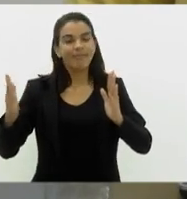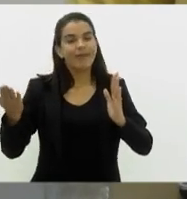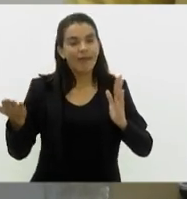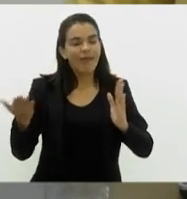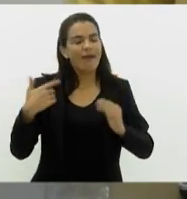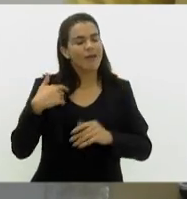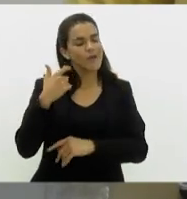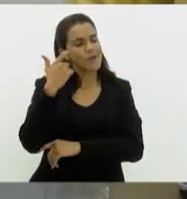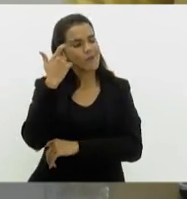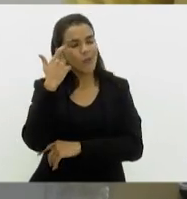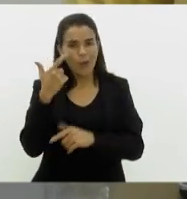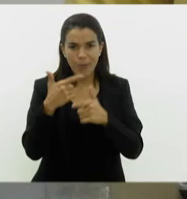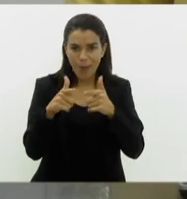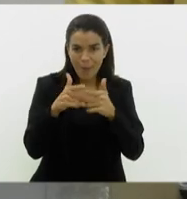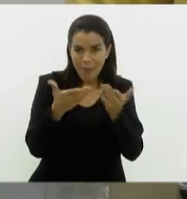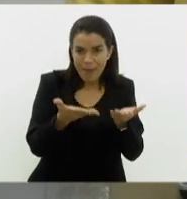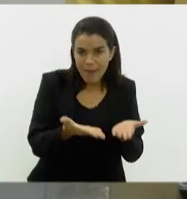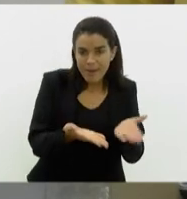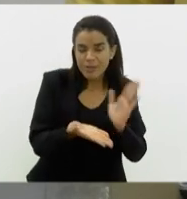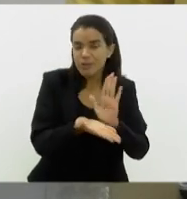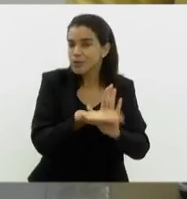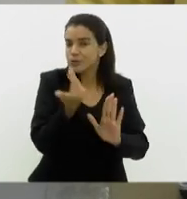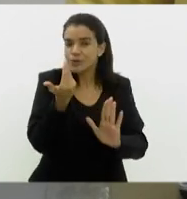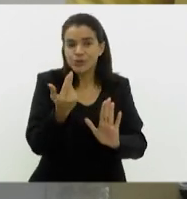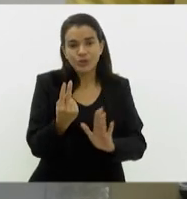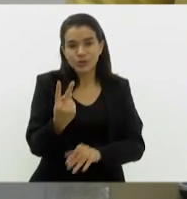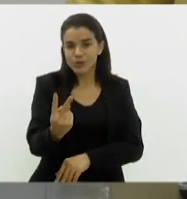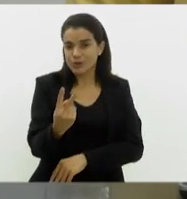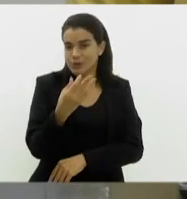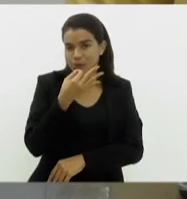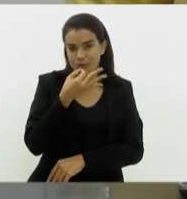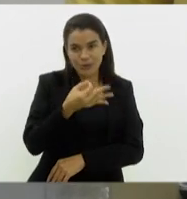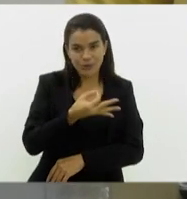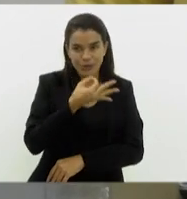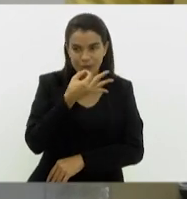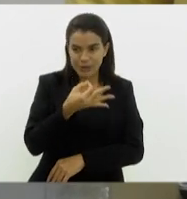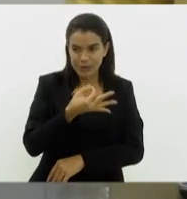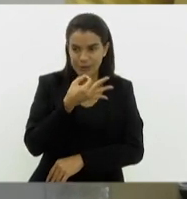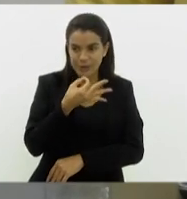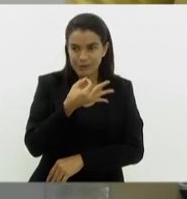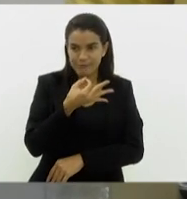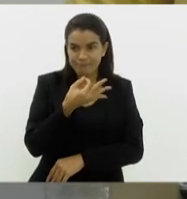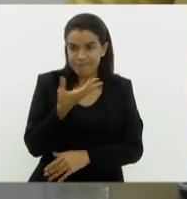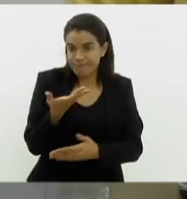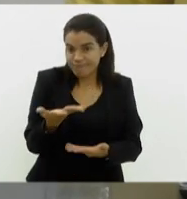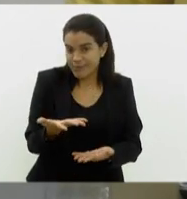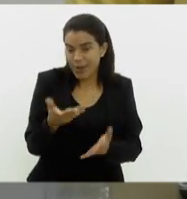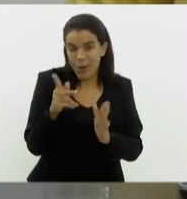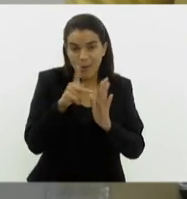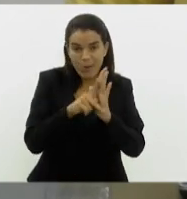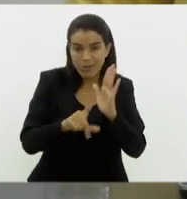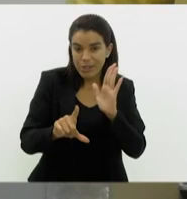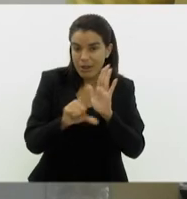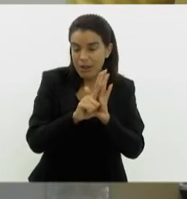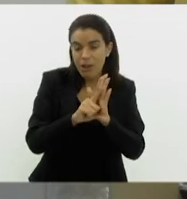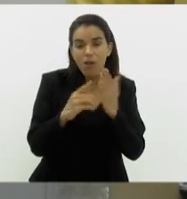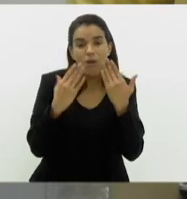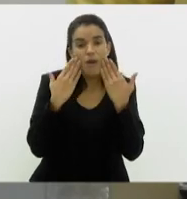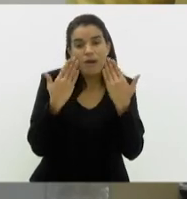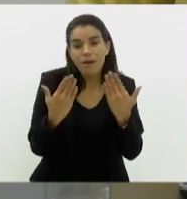eu disse bom se o problema é esse eu retiro essas duas sugestões dois projetos de lei Eu apresento a